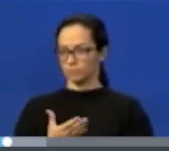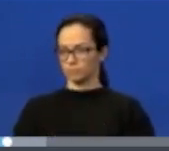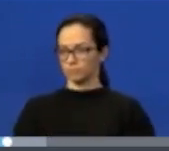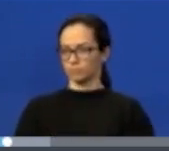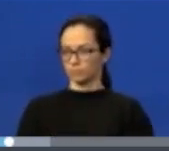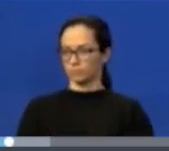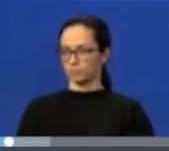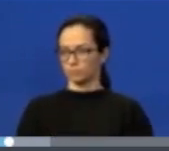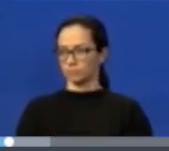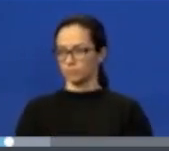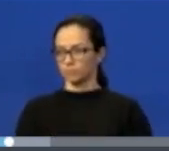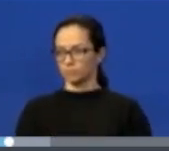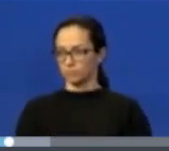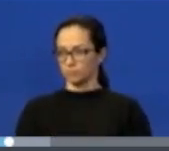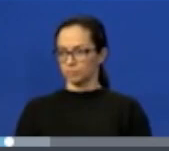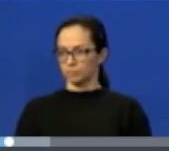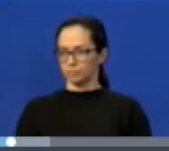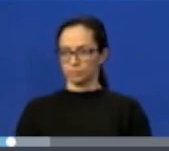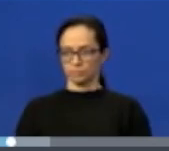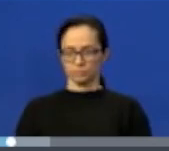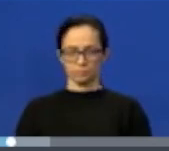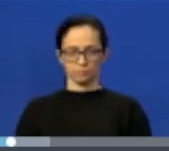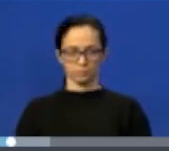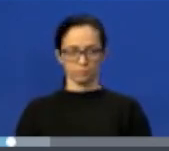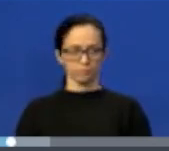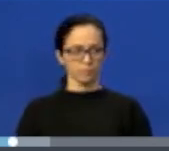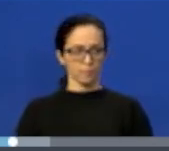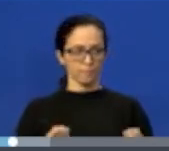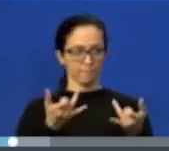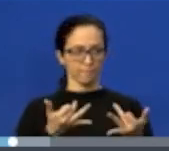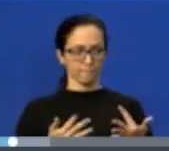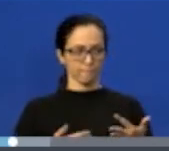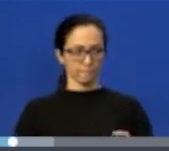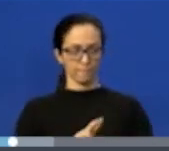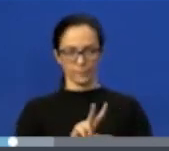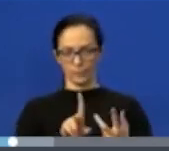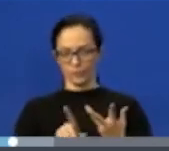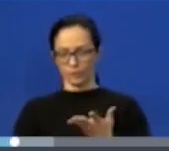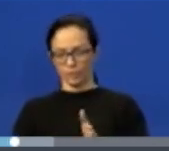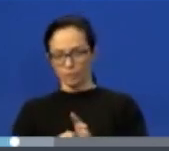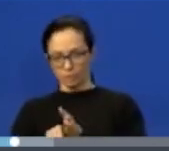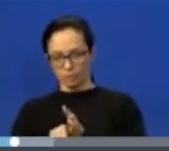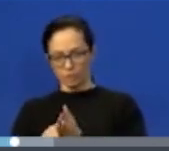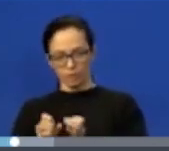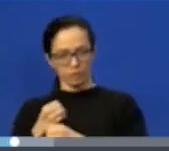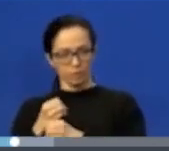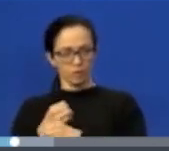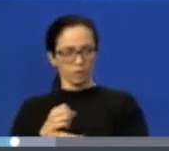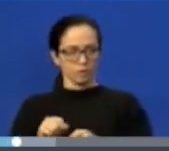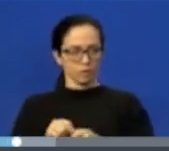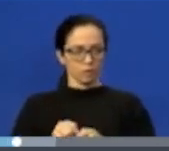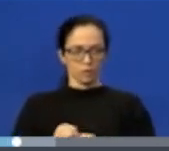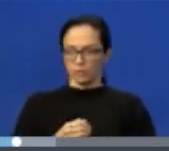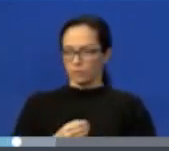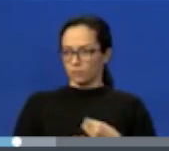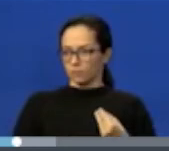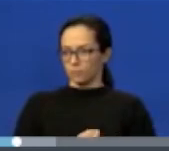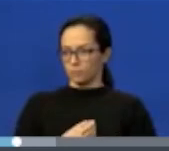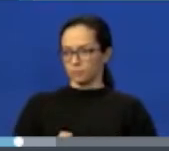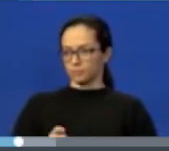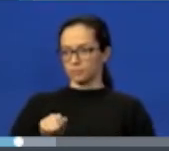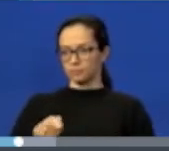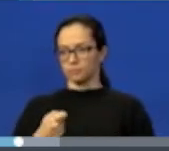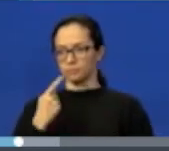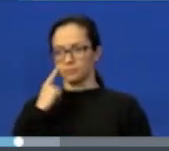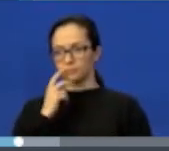iniciar um novo conteúdo e vamos falar um pouquinho sobre alguns tipos de exames microbiológicos. Dentre esses exames, nós